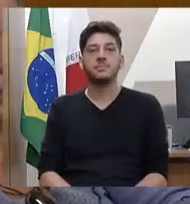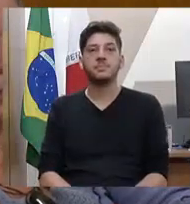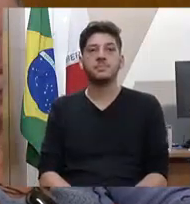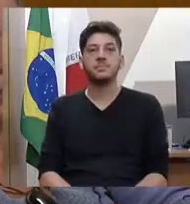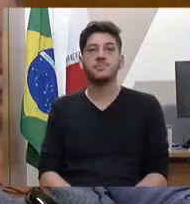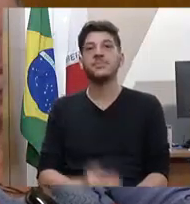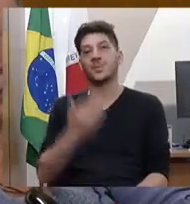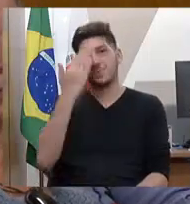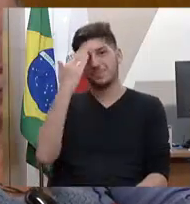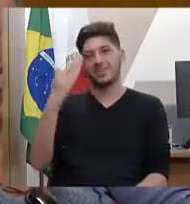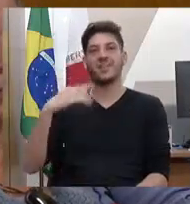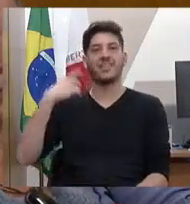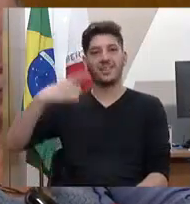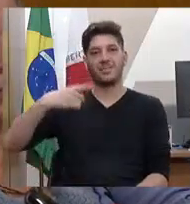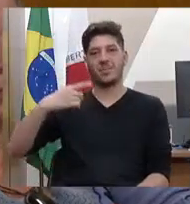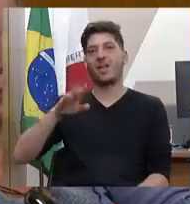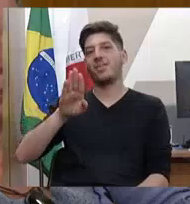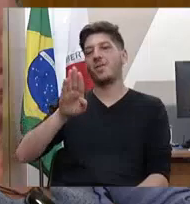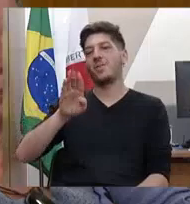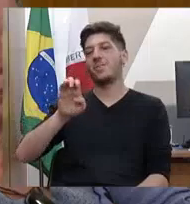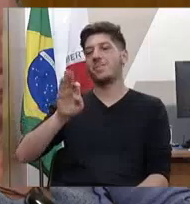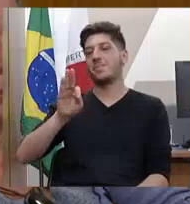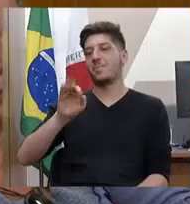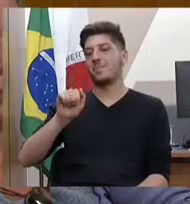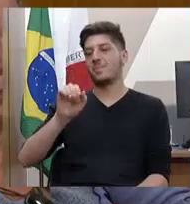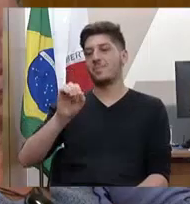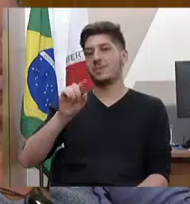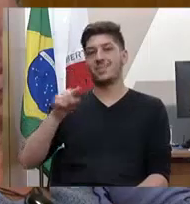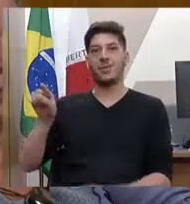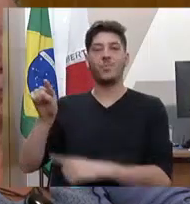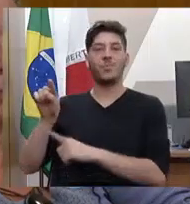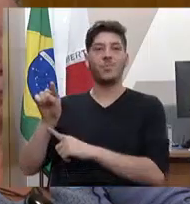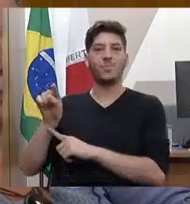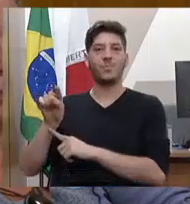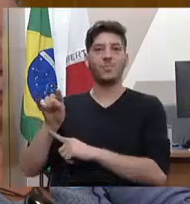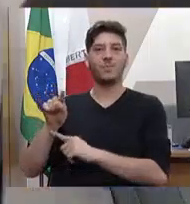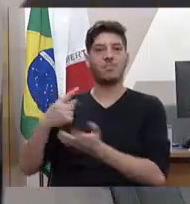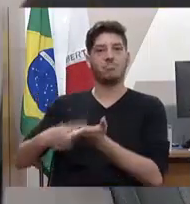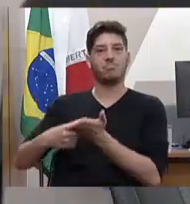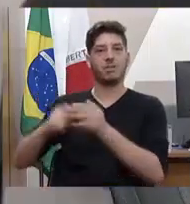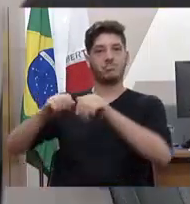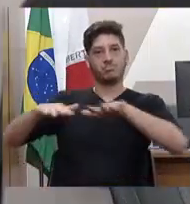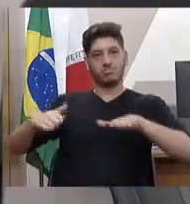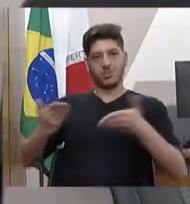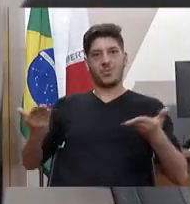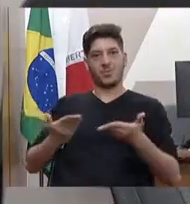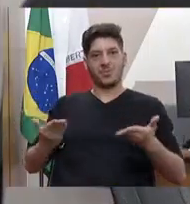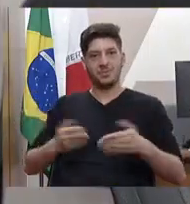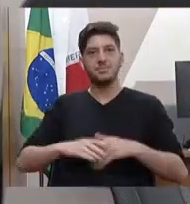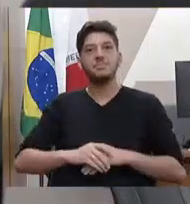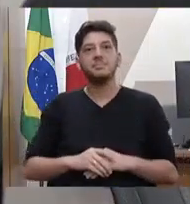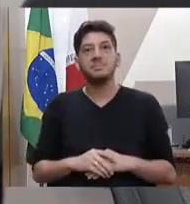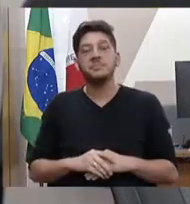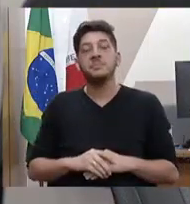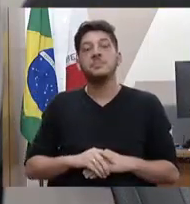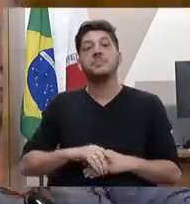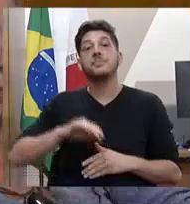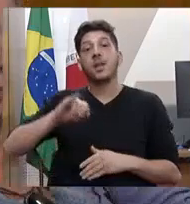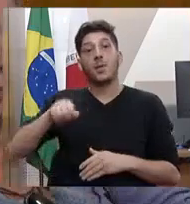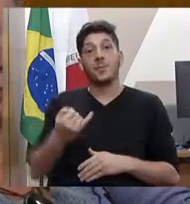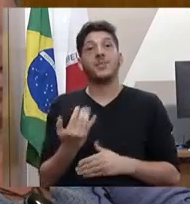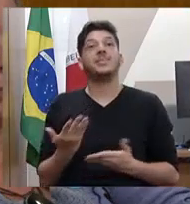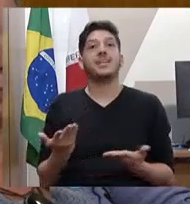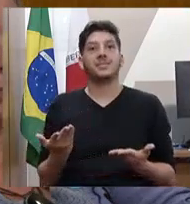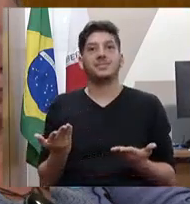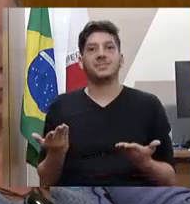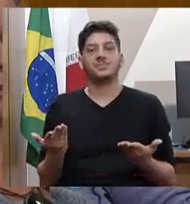Deputado Betão né por essa atividade aproveitando aqui né que